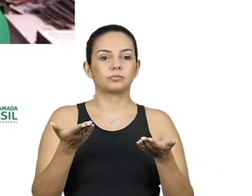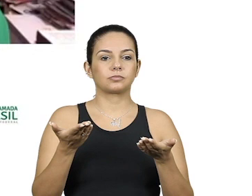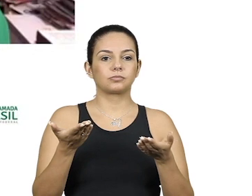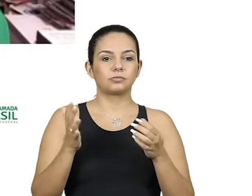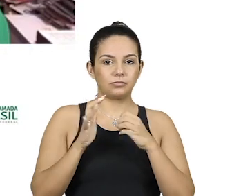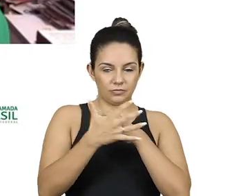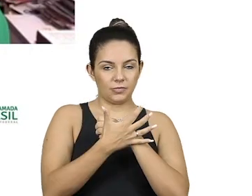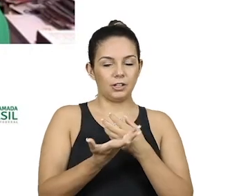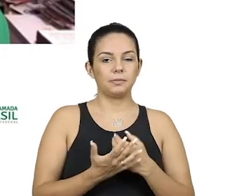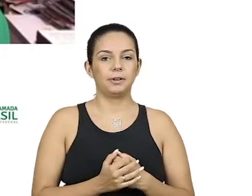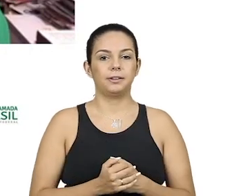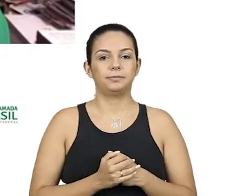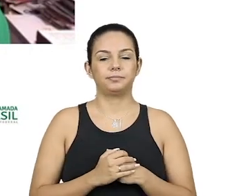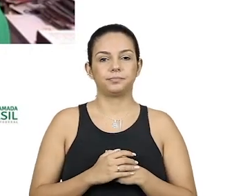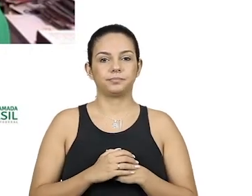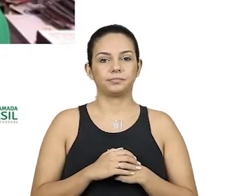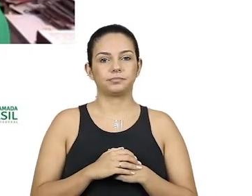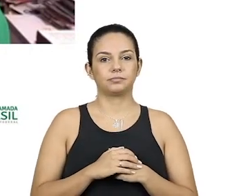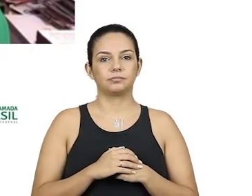de pandemia.